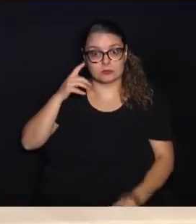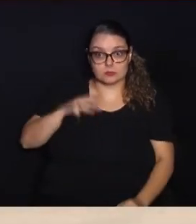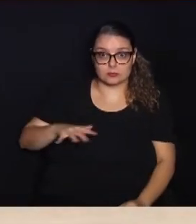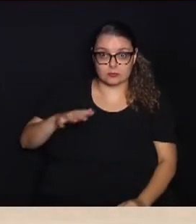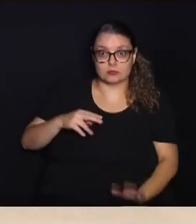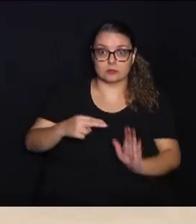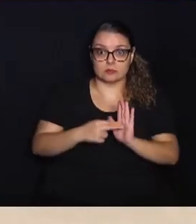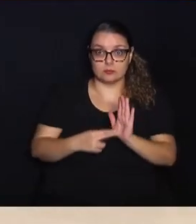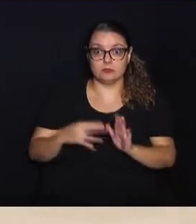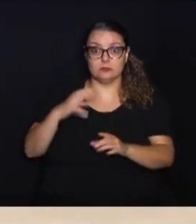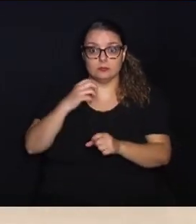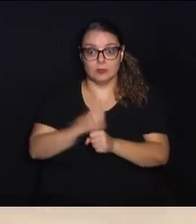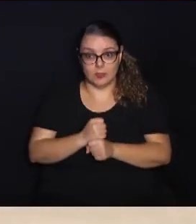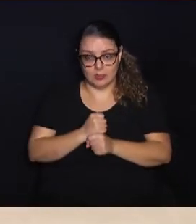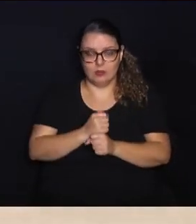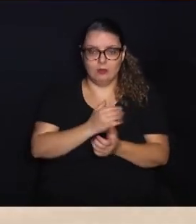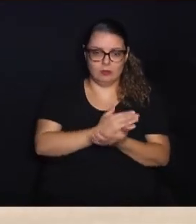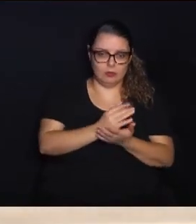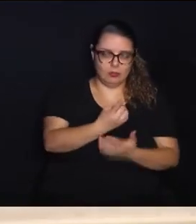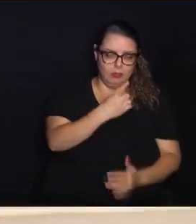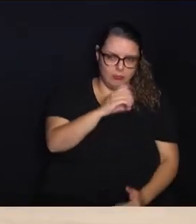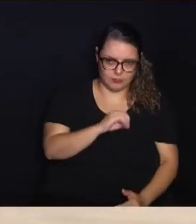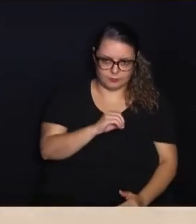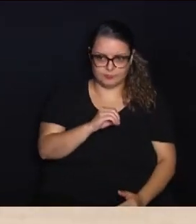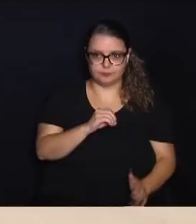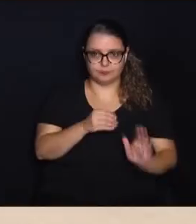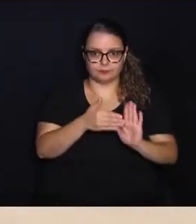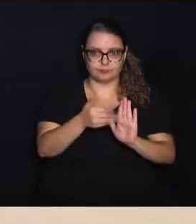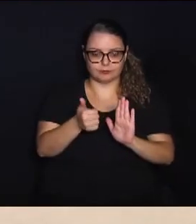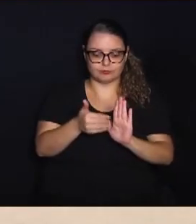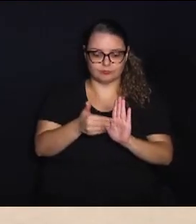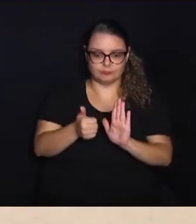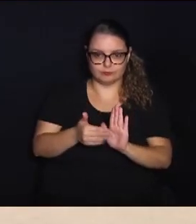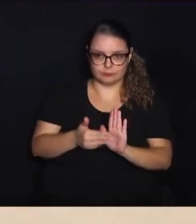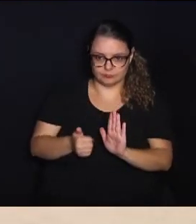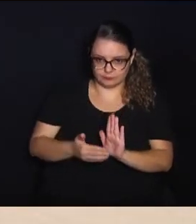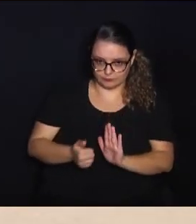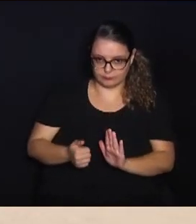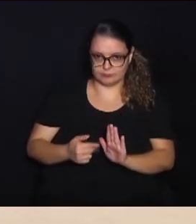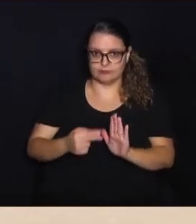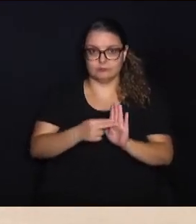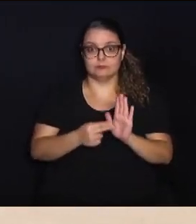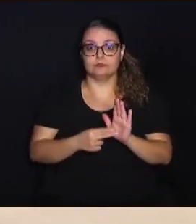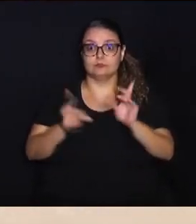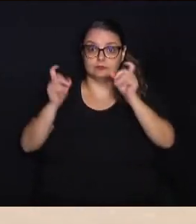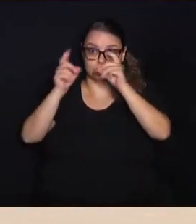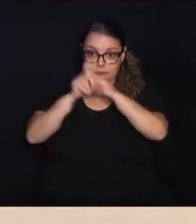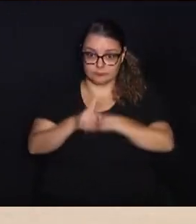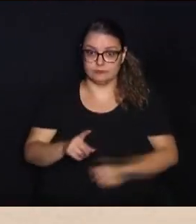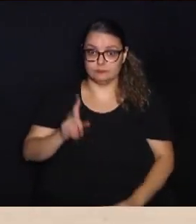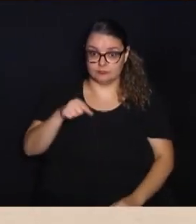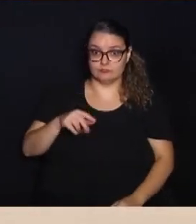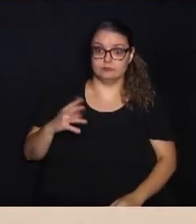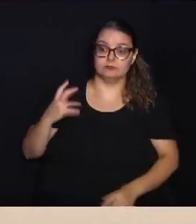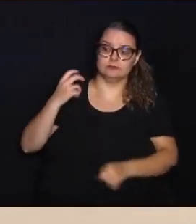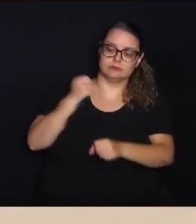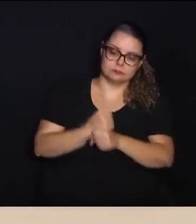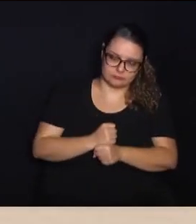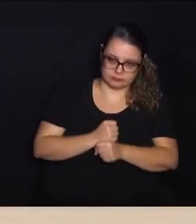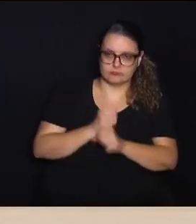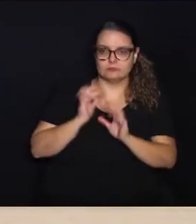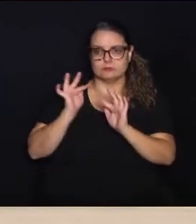coreografia. E as ginastas, elas sempre competem todas produzidas, né? Com colã, com maquiadas, como que é